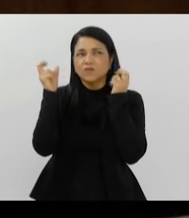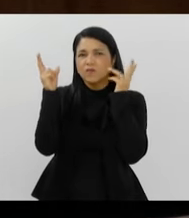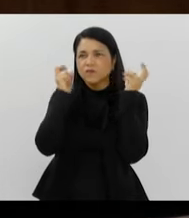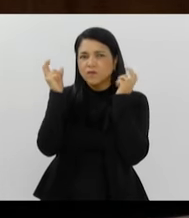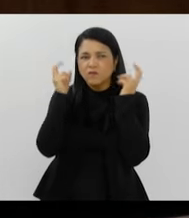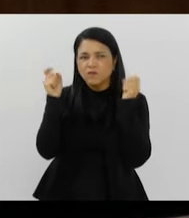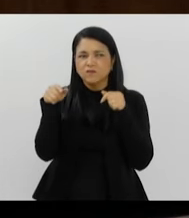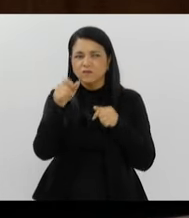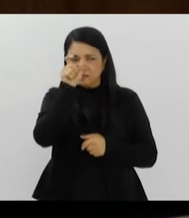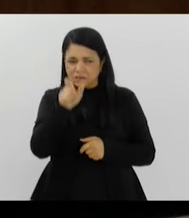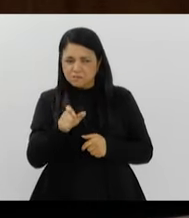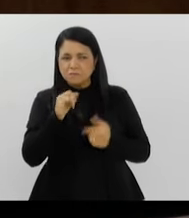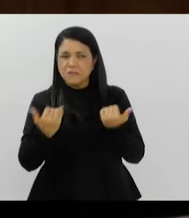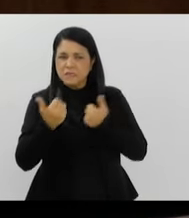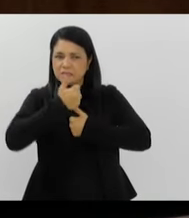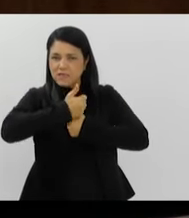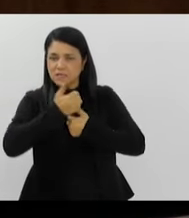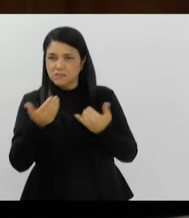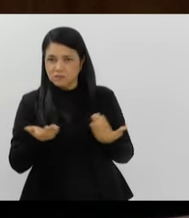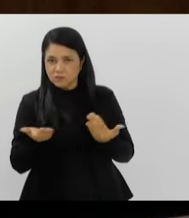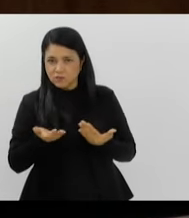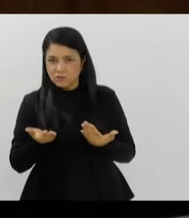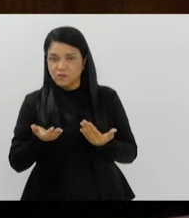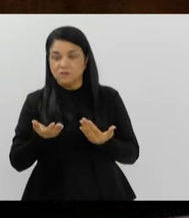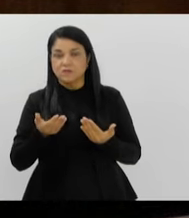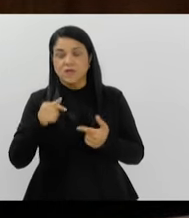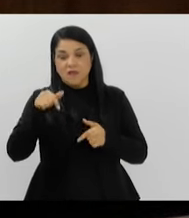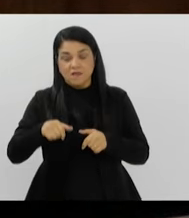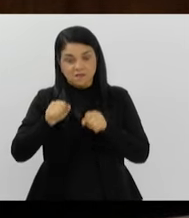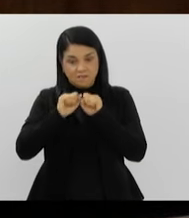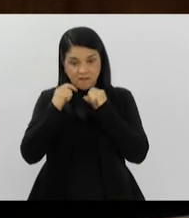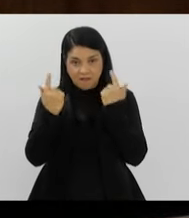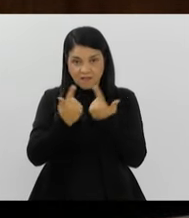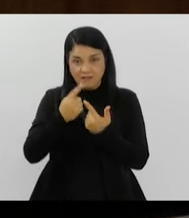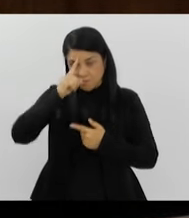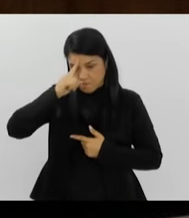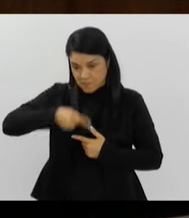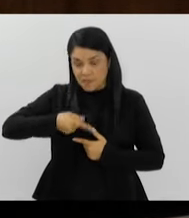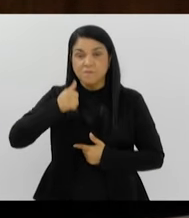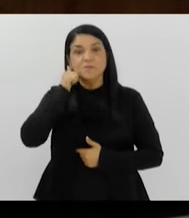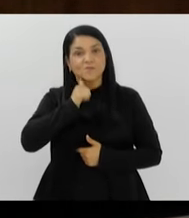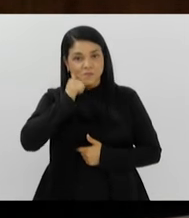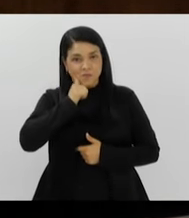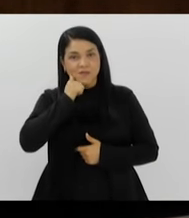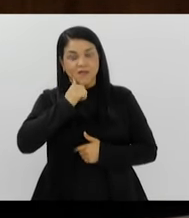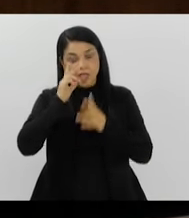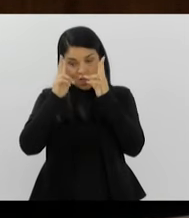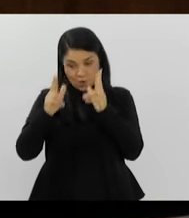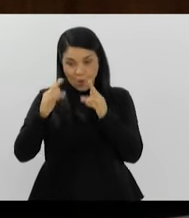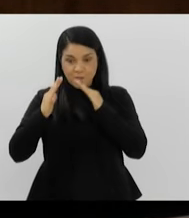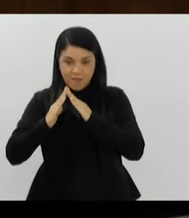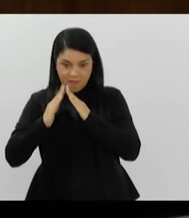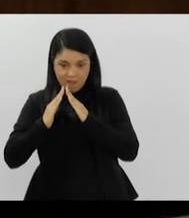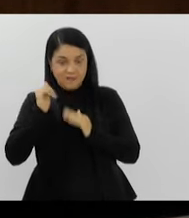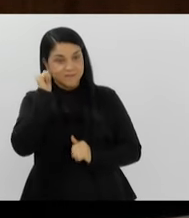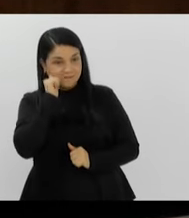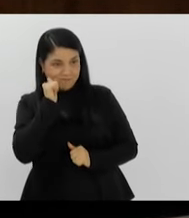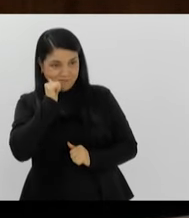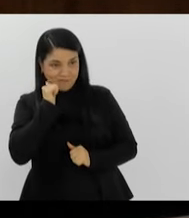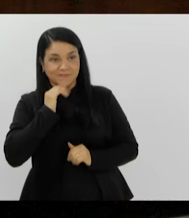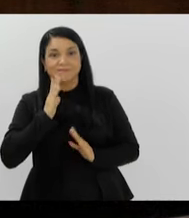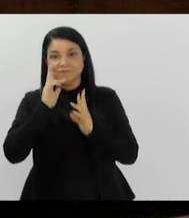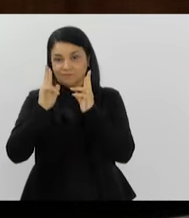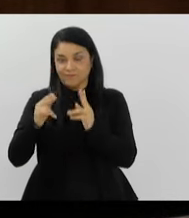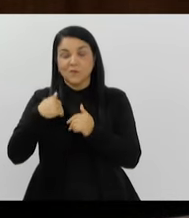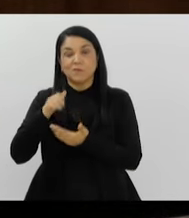senhora está presidindo essa casa que é mandada pelas mulheres mesmo, está igual na minha casa, quem manda são as mulheres, é